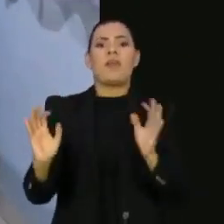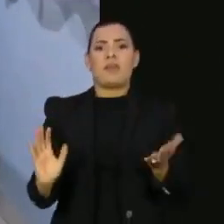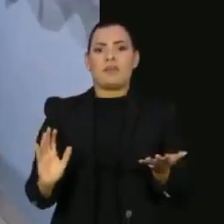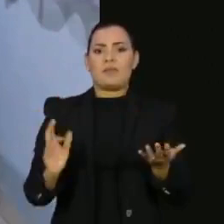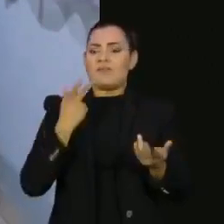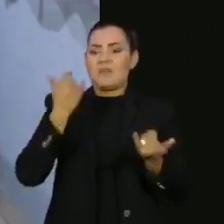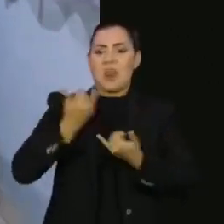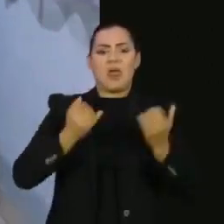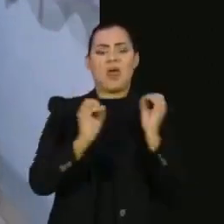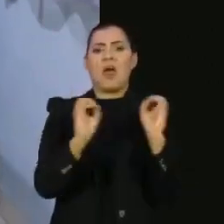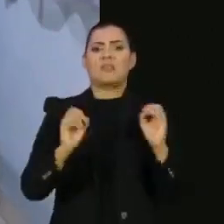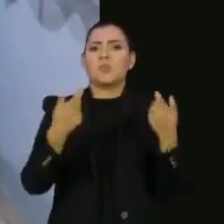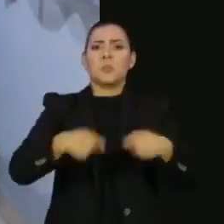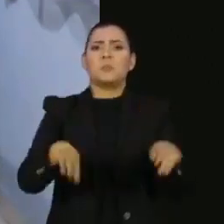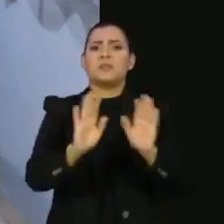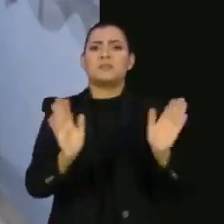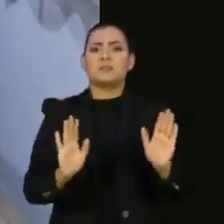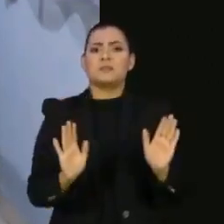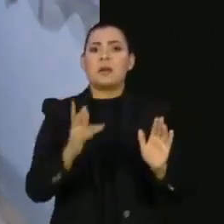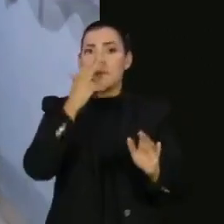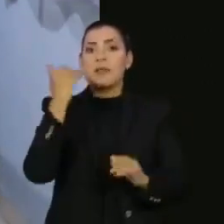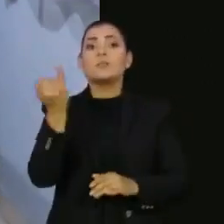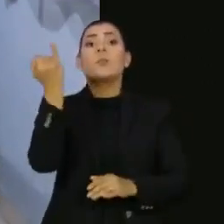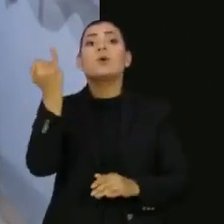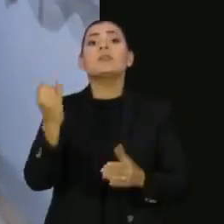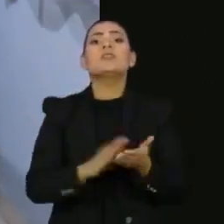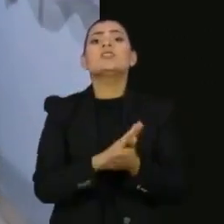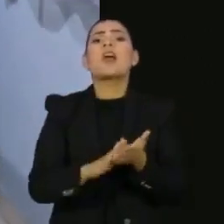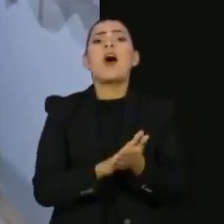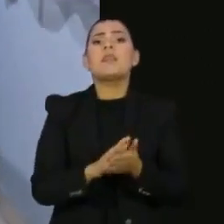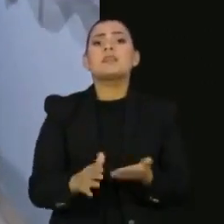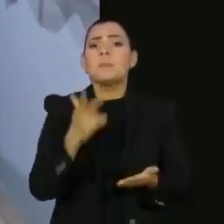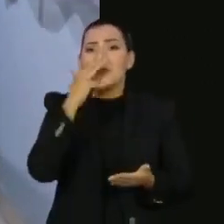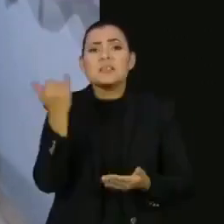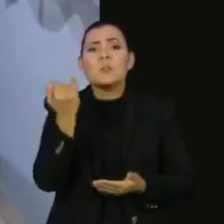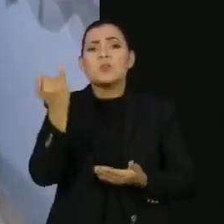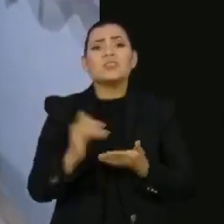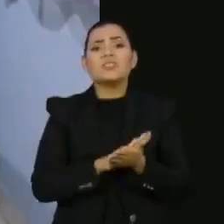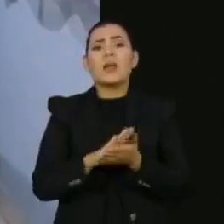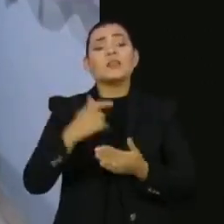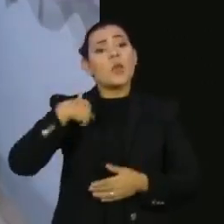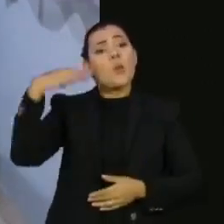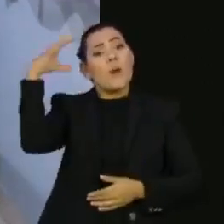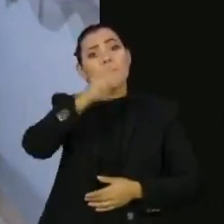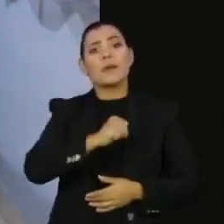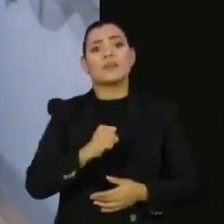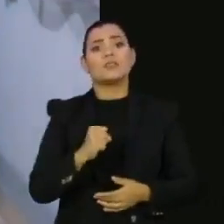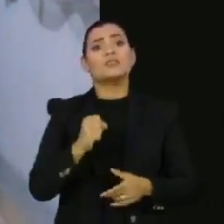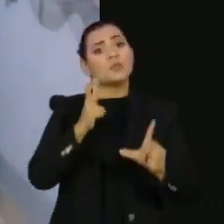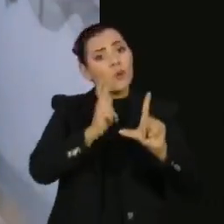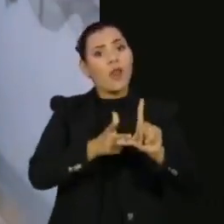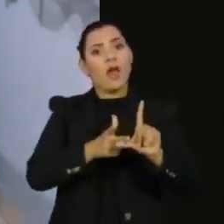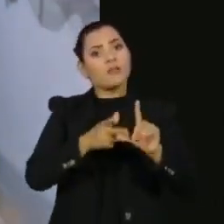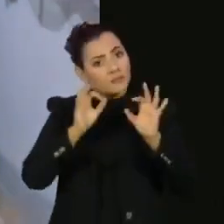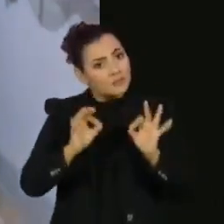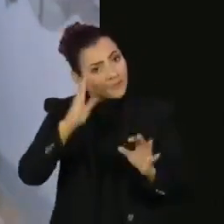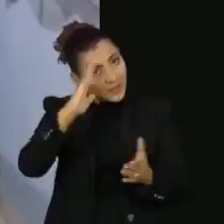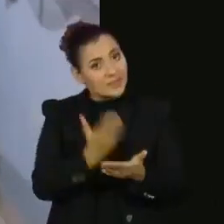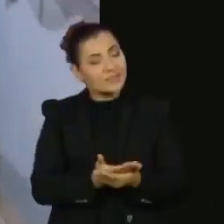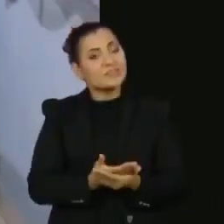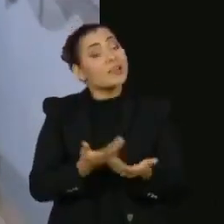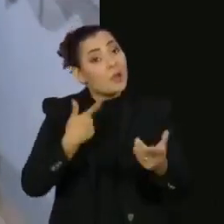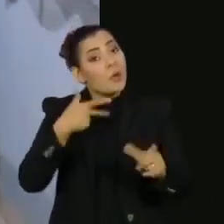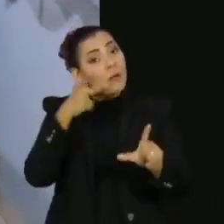mais. E isso não é tão mais importante, sabe? Aprendi isso com a live, gente. Eu